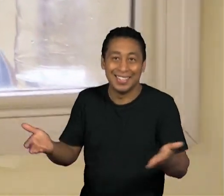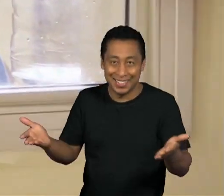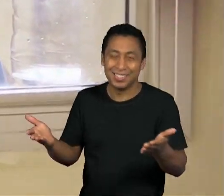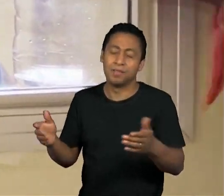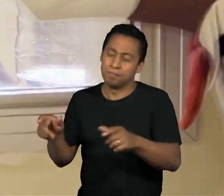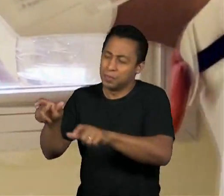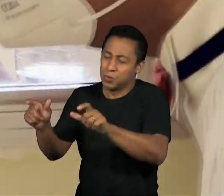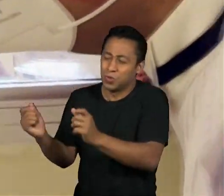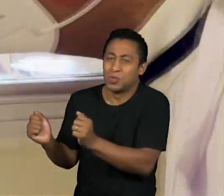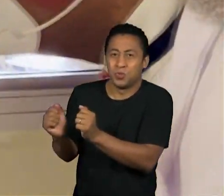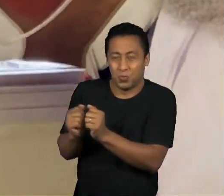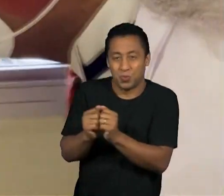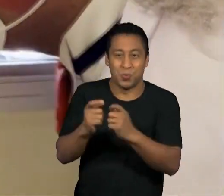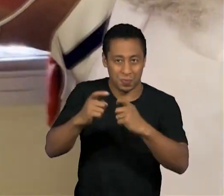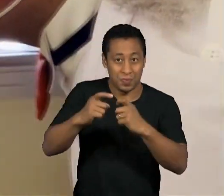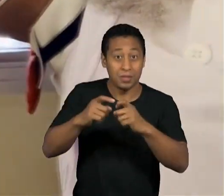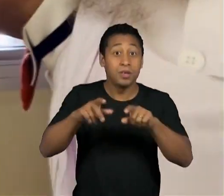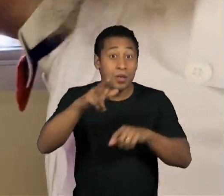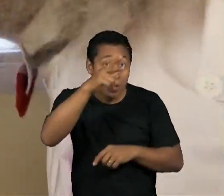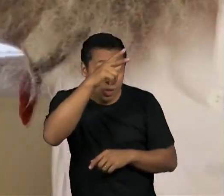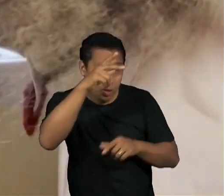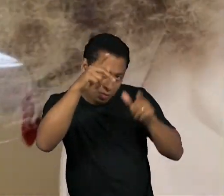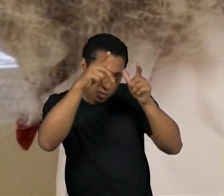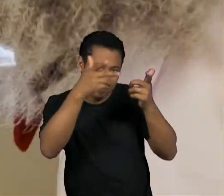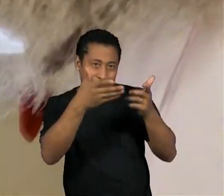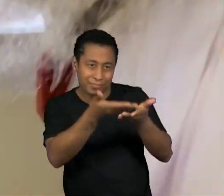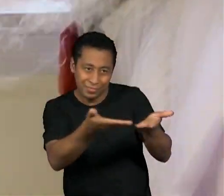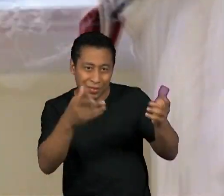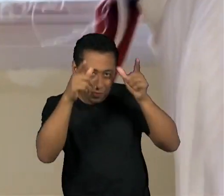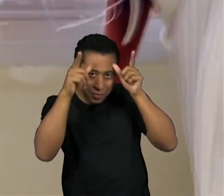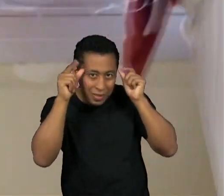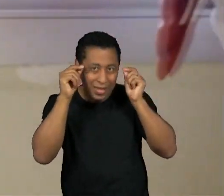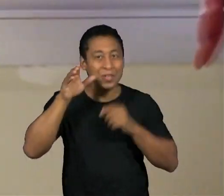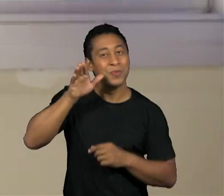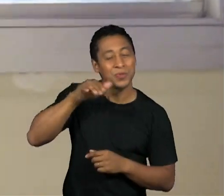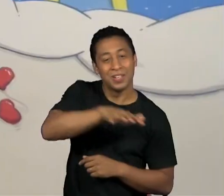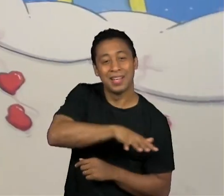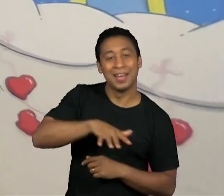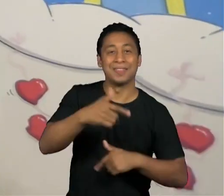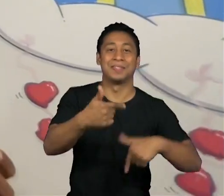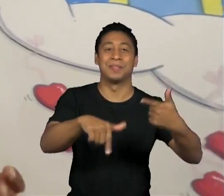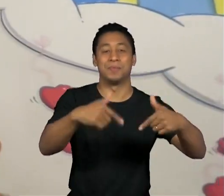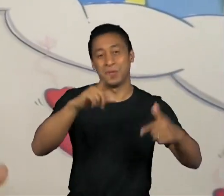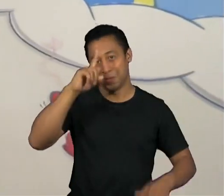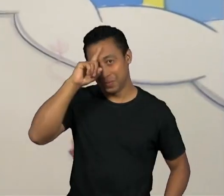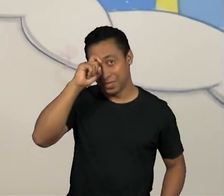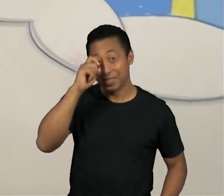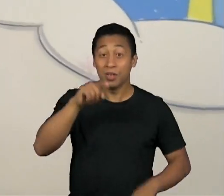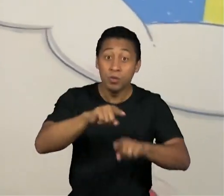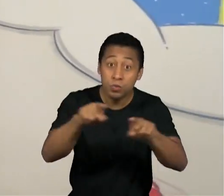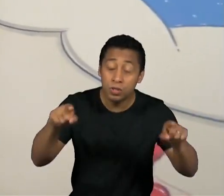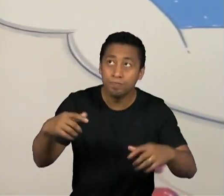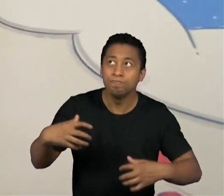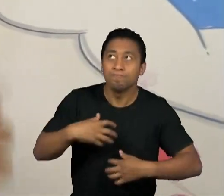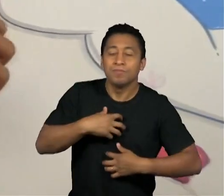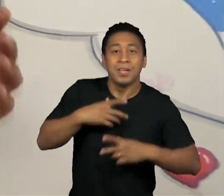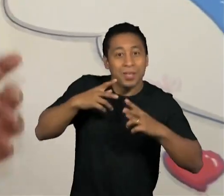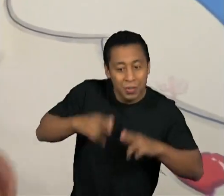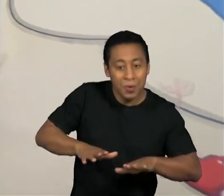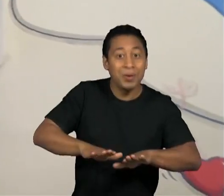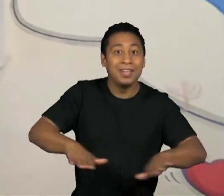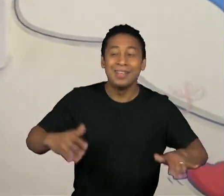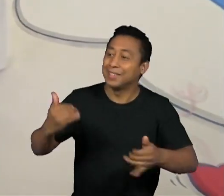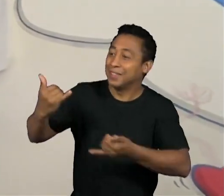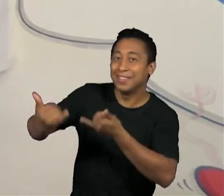acompanhantes e os funcionários e colaboradores que trabalham nos hospitais. Sejam crianças,